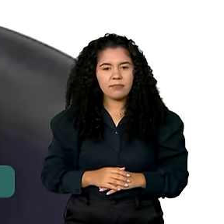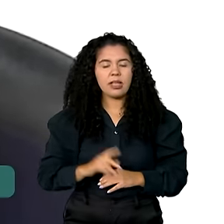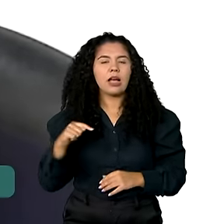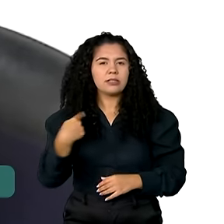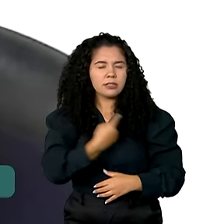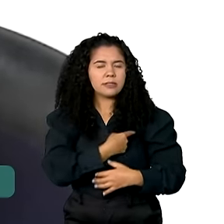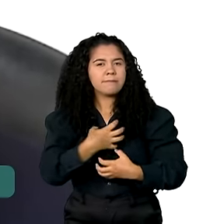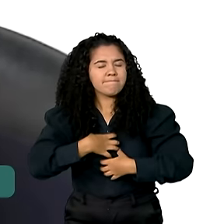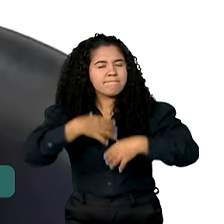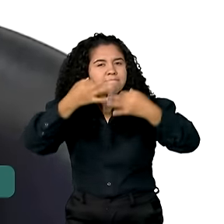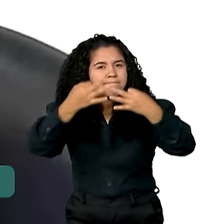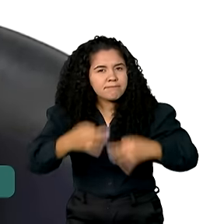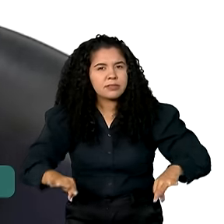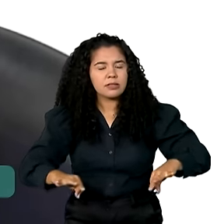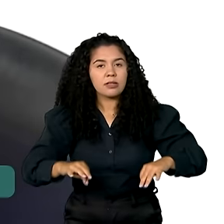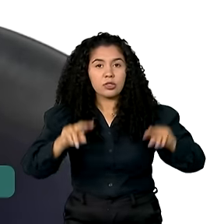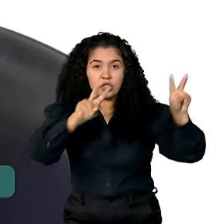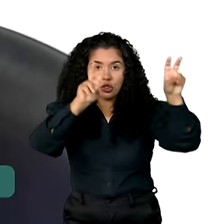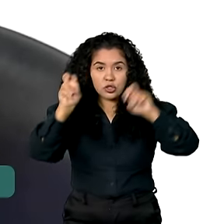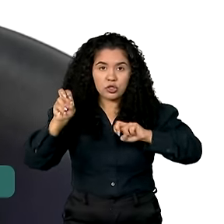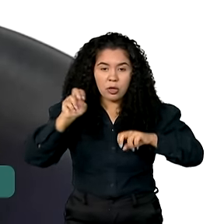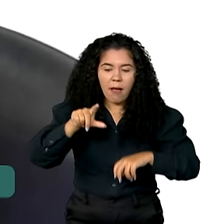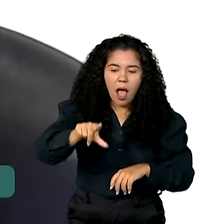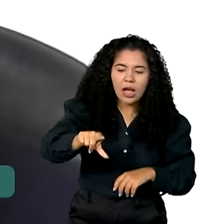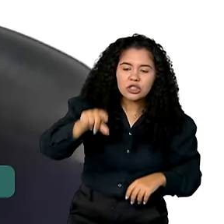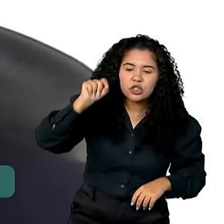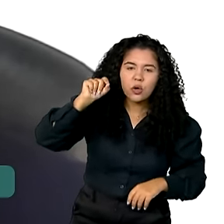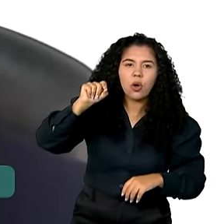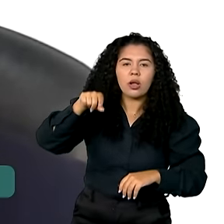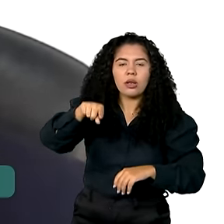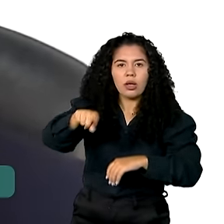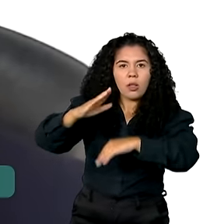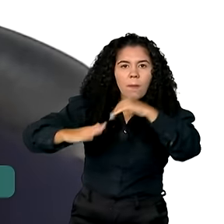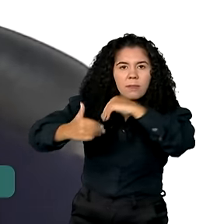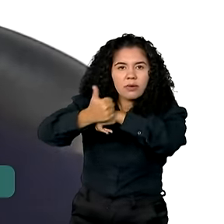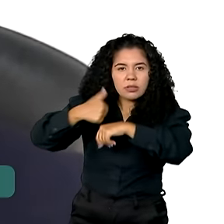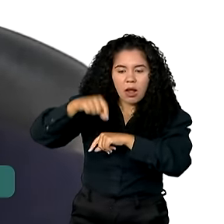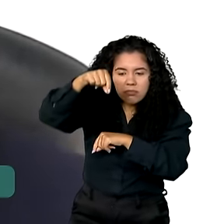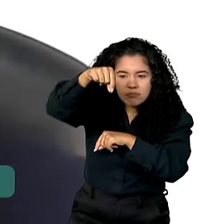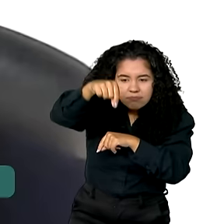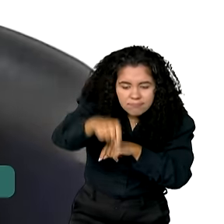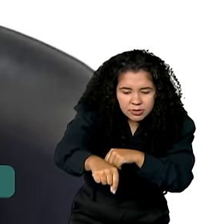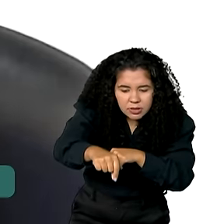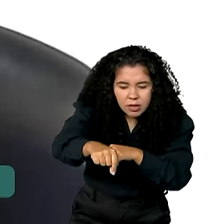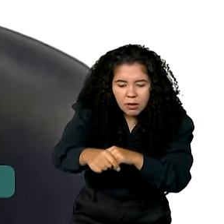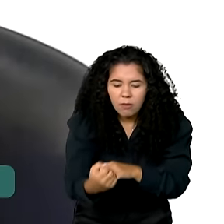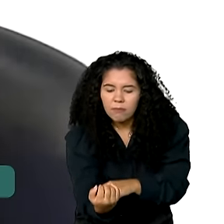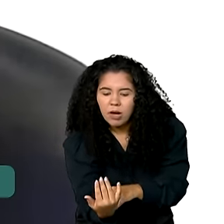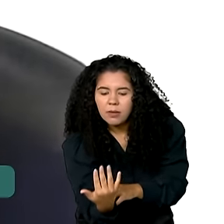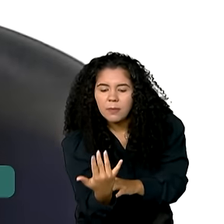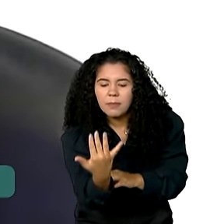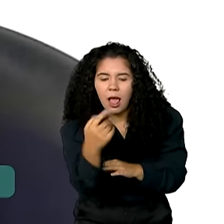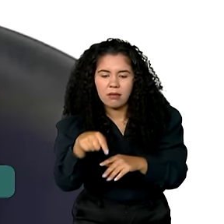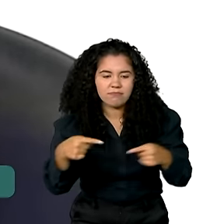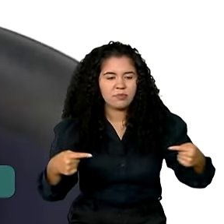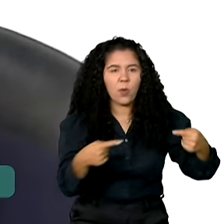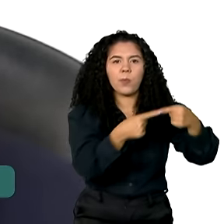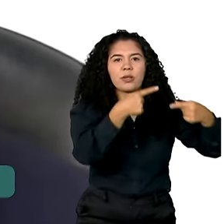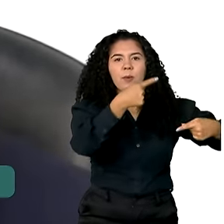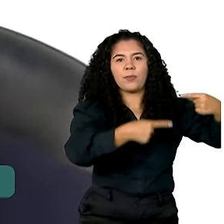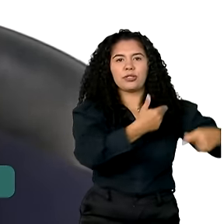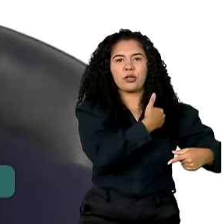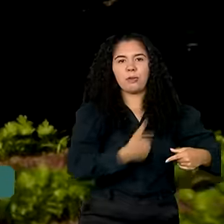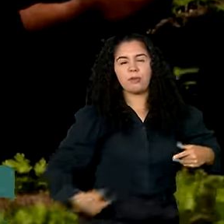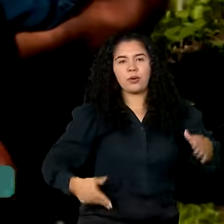convicção de que a escolha do agricultor na hora de botar semente na terra tem muito a ver com as políticas públicas que o